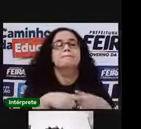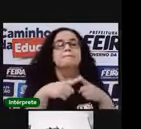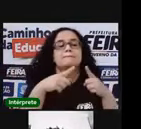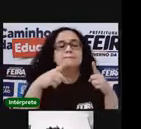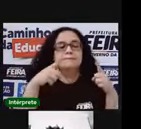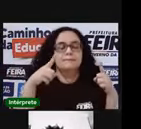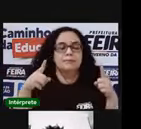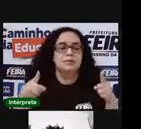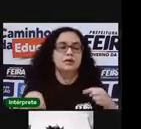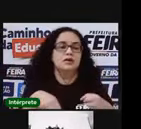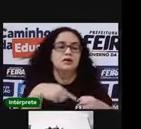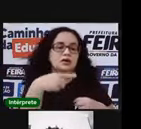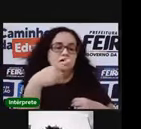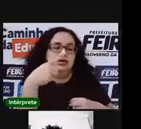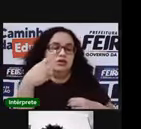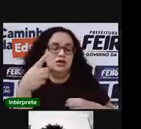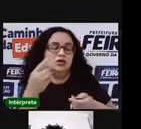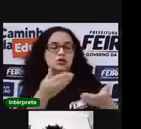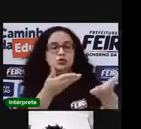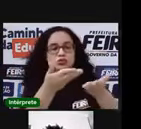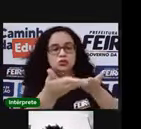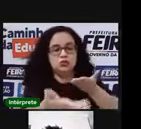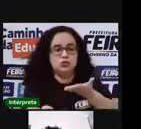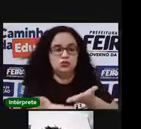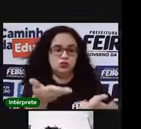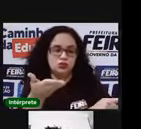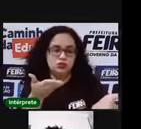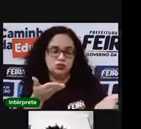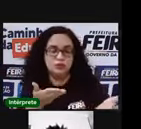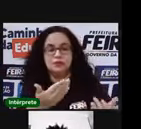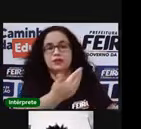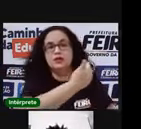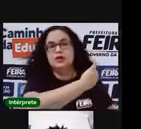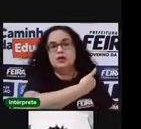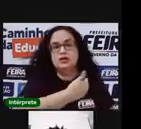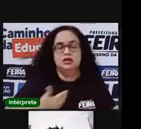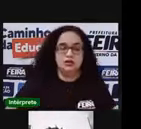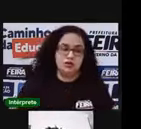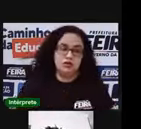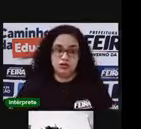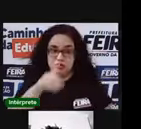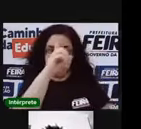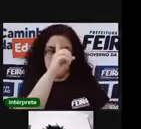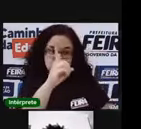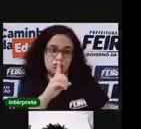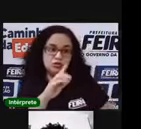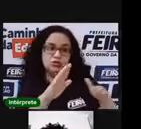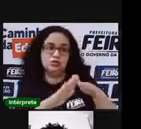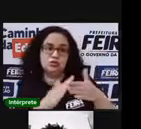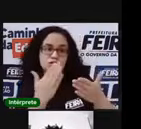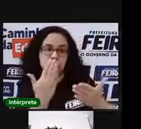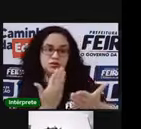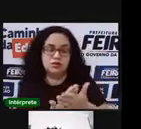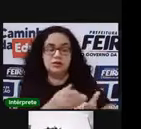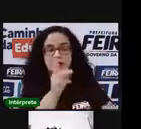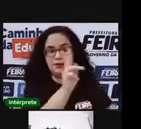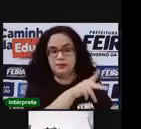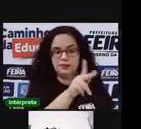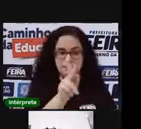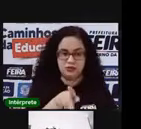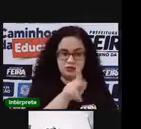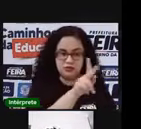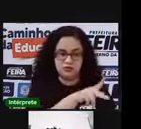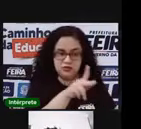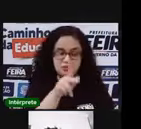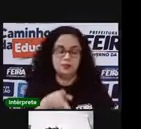disso, a partilha, não é? Para um gestor público, para a diretora da escola, para a pró da gente, não é? Então,